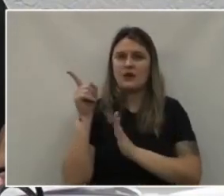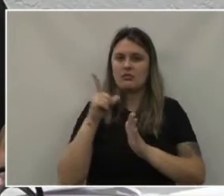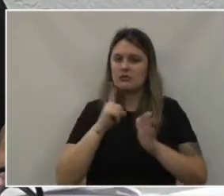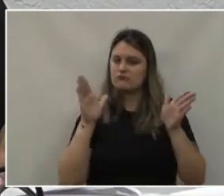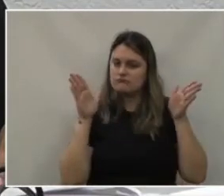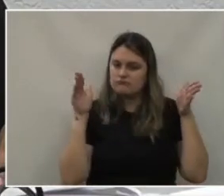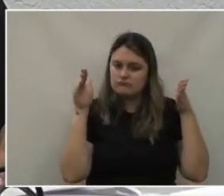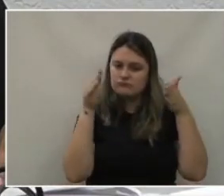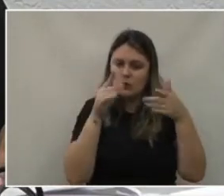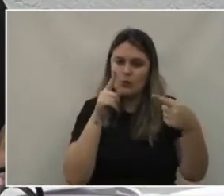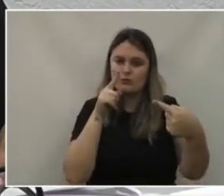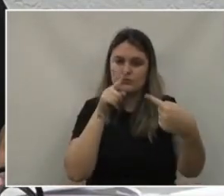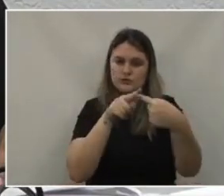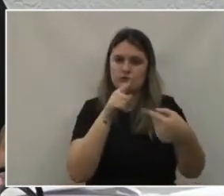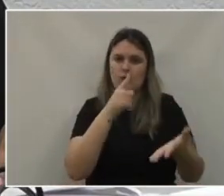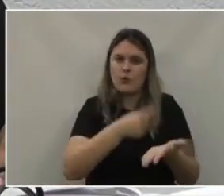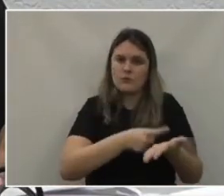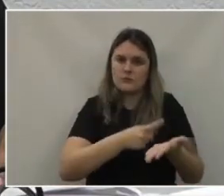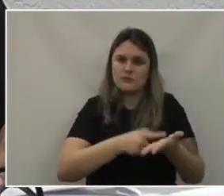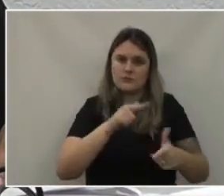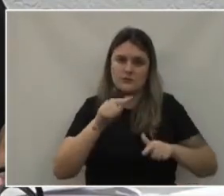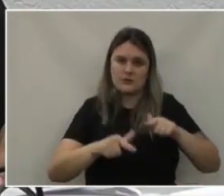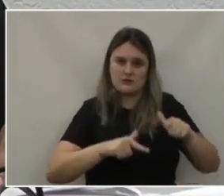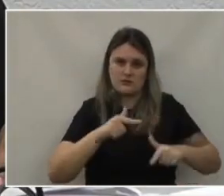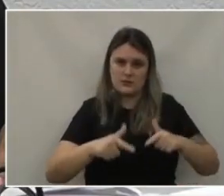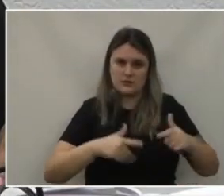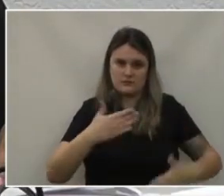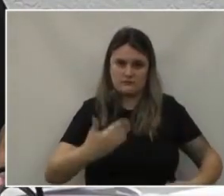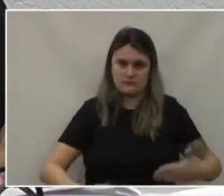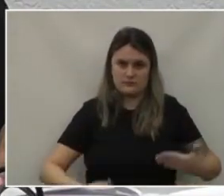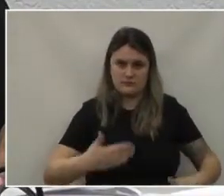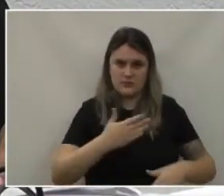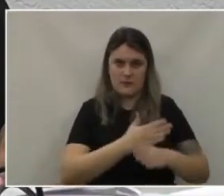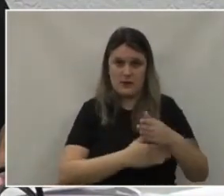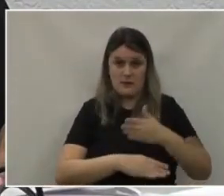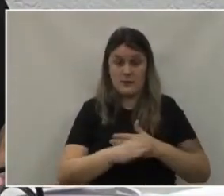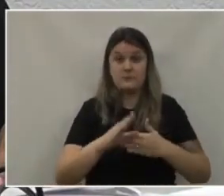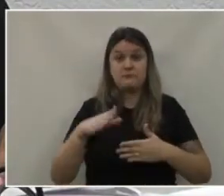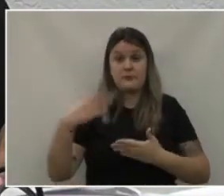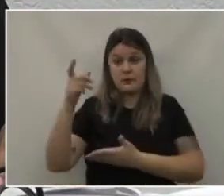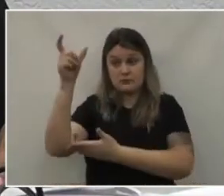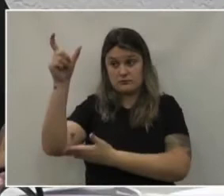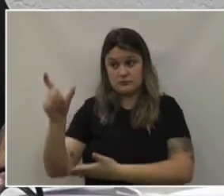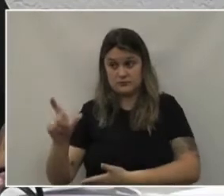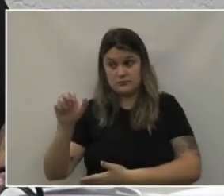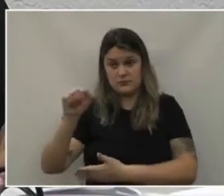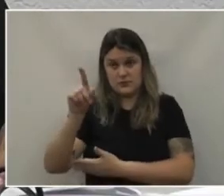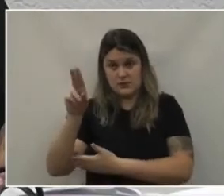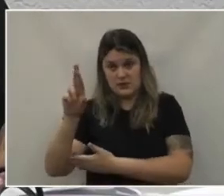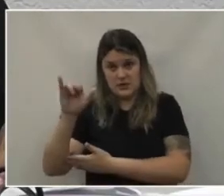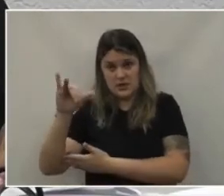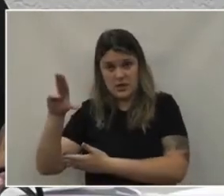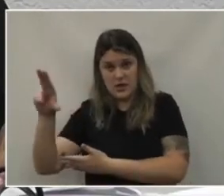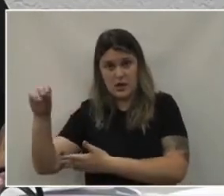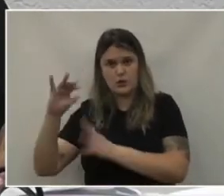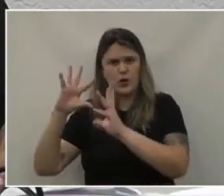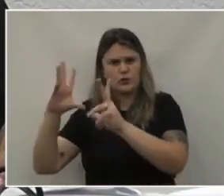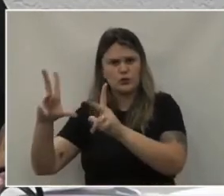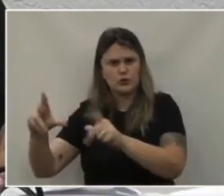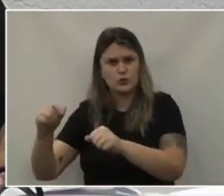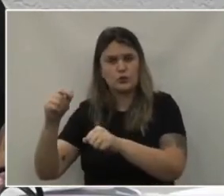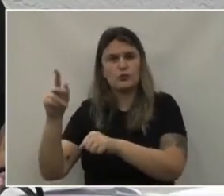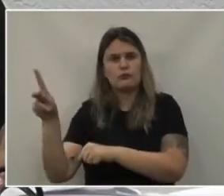focado e comprometido em suas atividades como paratleta. Ao atleta e demais responsáveis pelo feito